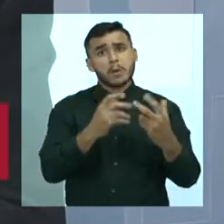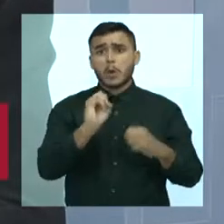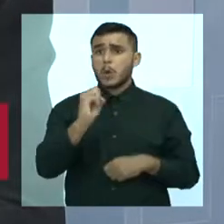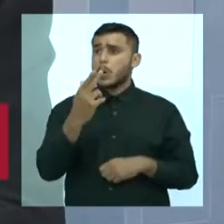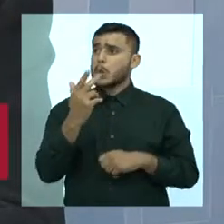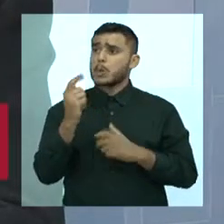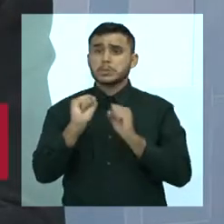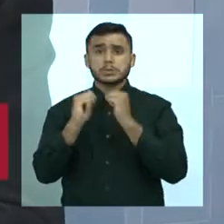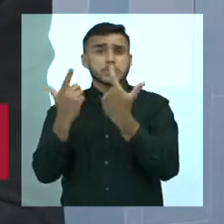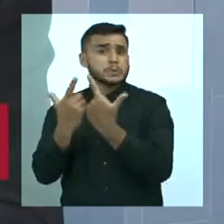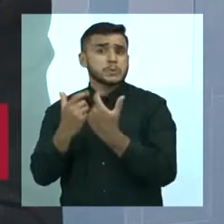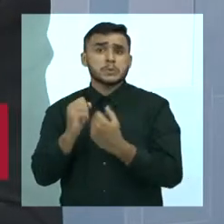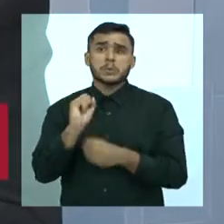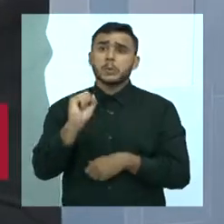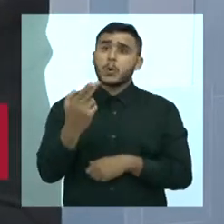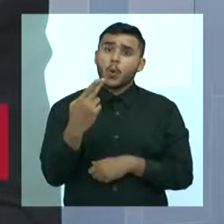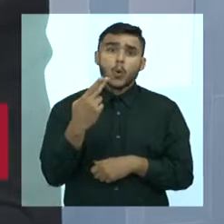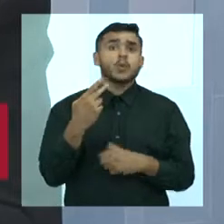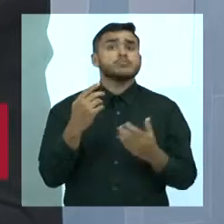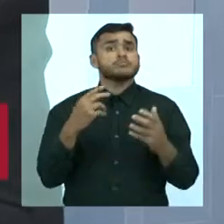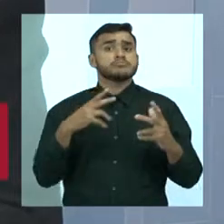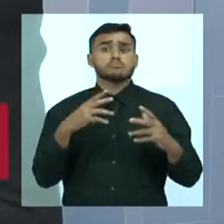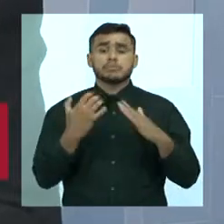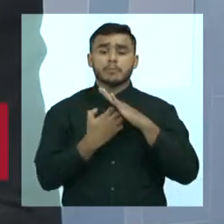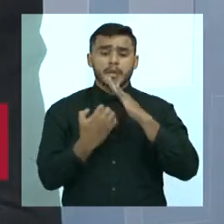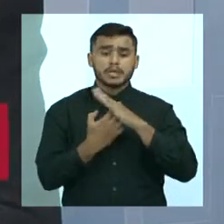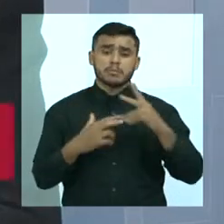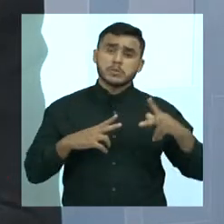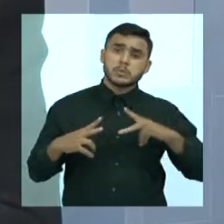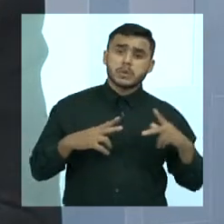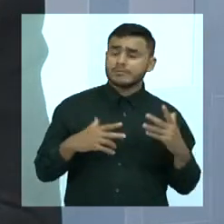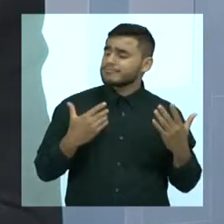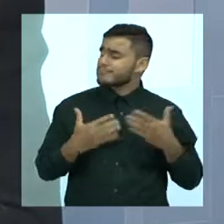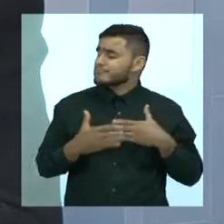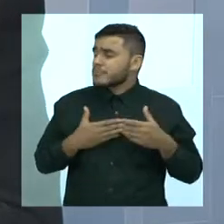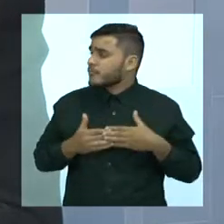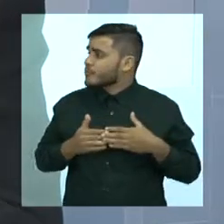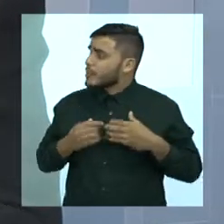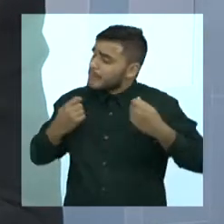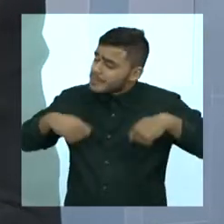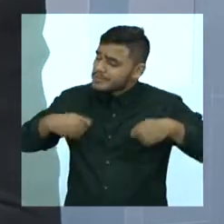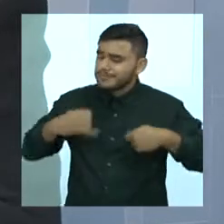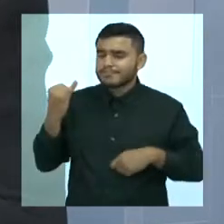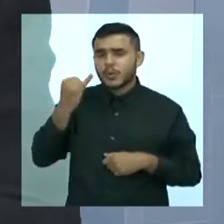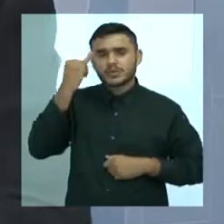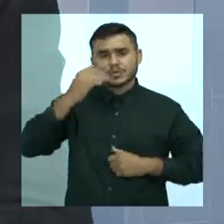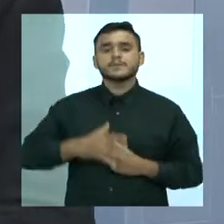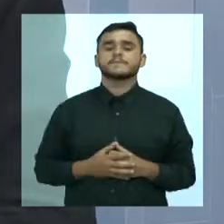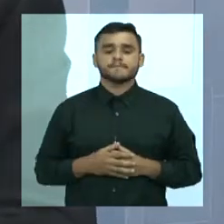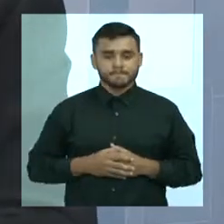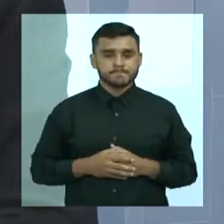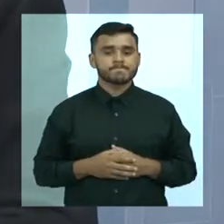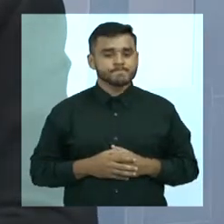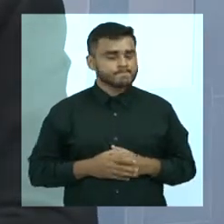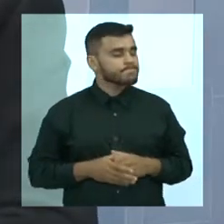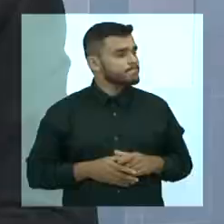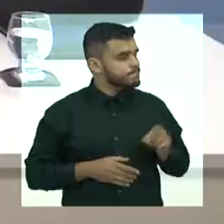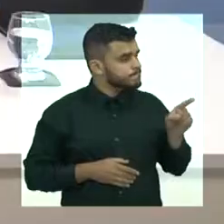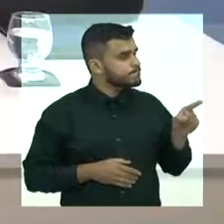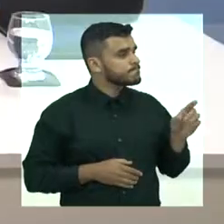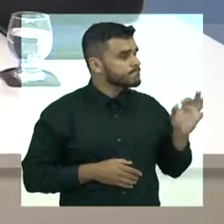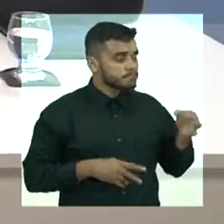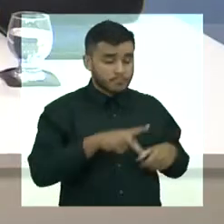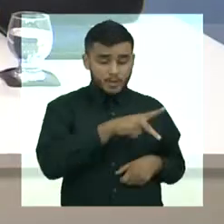pelas iniciativas privadas e públicas junto. Mas que aconteçam, porque sempre serão bem-vindas. E o presidente da Câmara